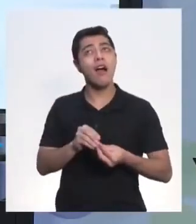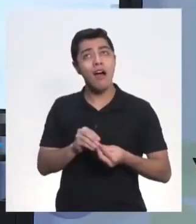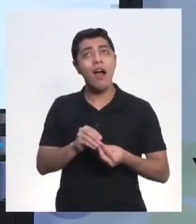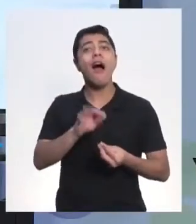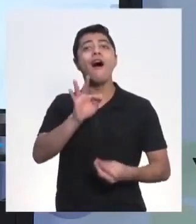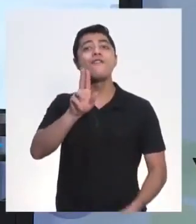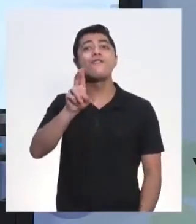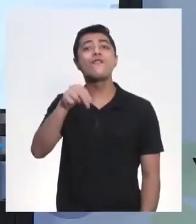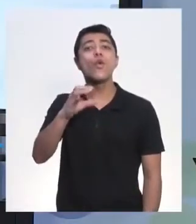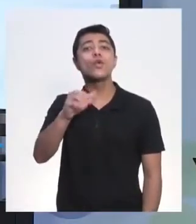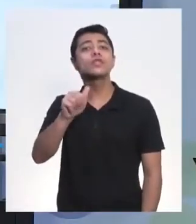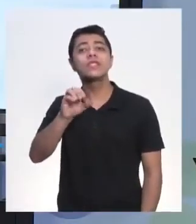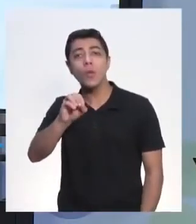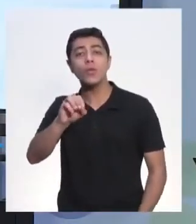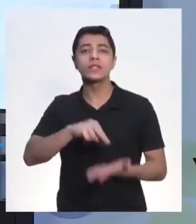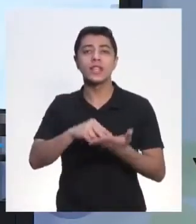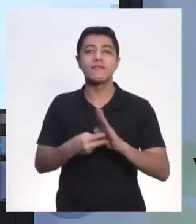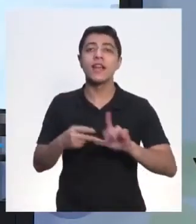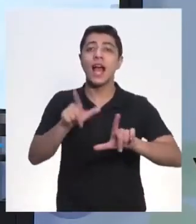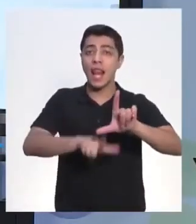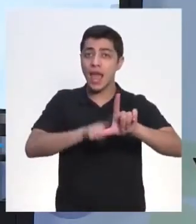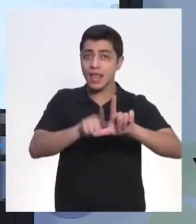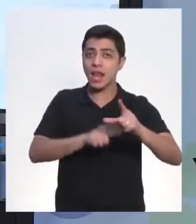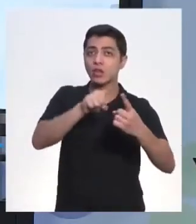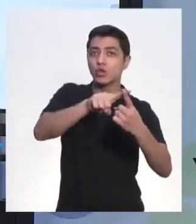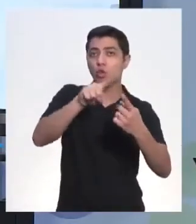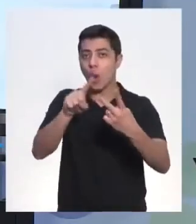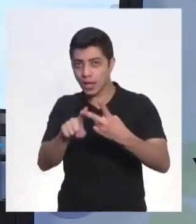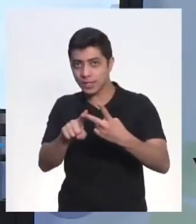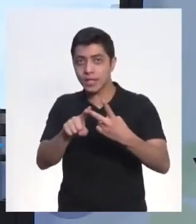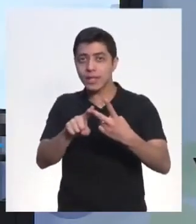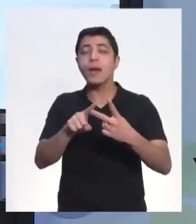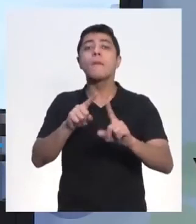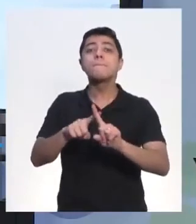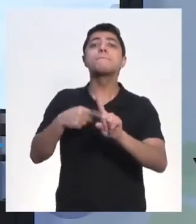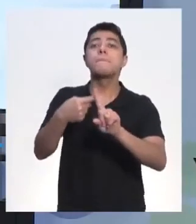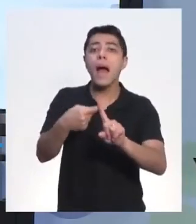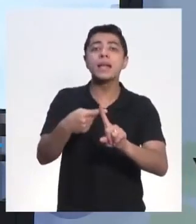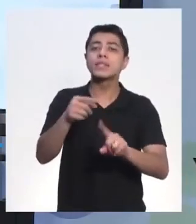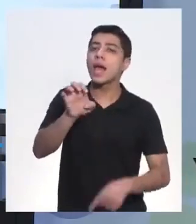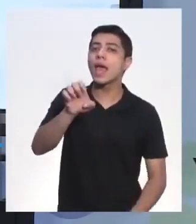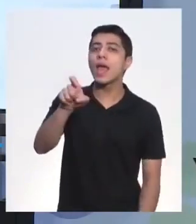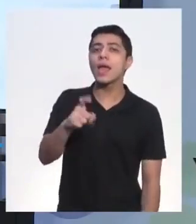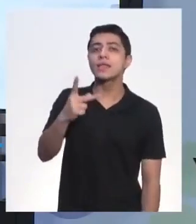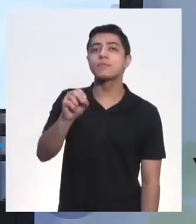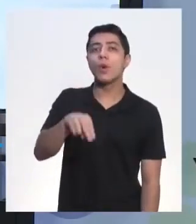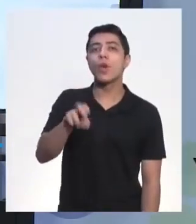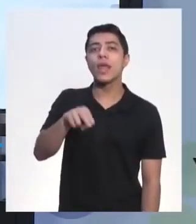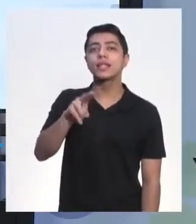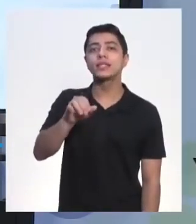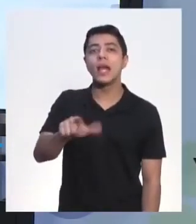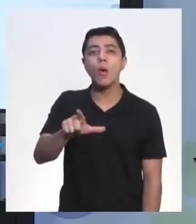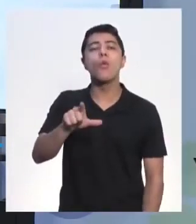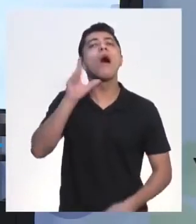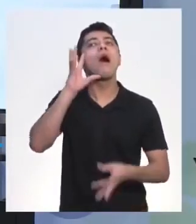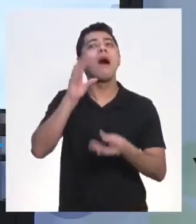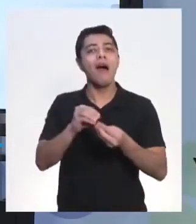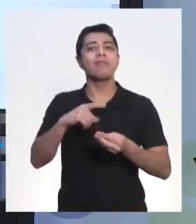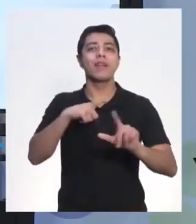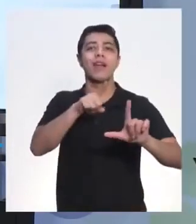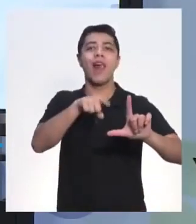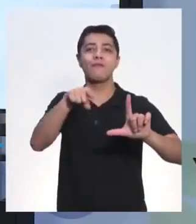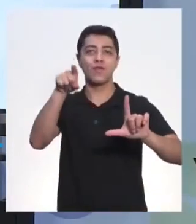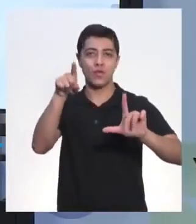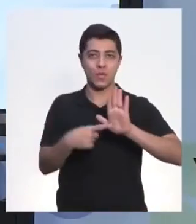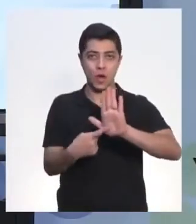expoente, vai ter um gráfico para representar essas letras. Tudo bem? O que mais tinha no slide? Fala sobre funções crescentes e decrescentes. Então, se a